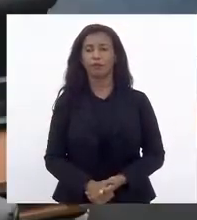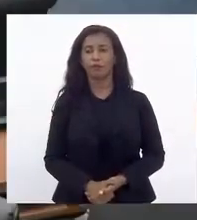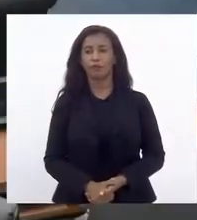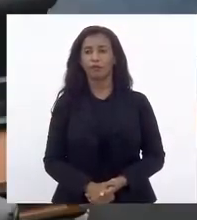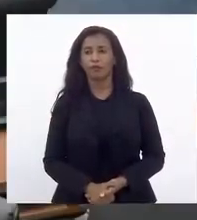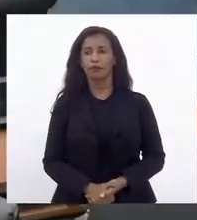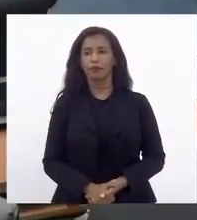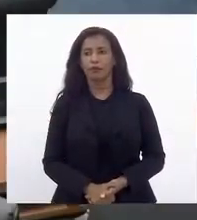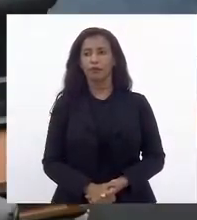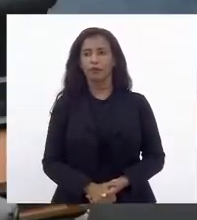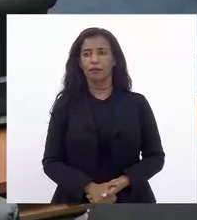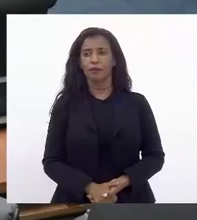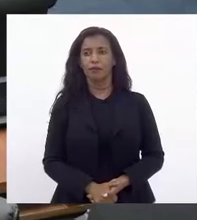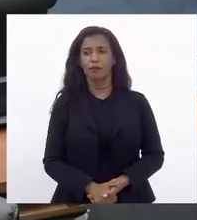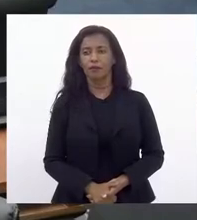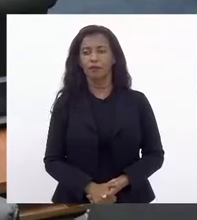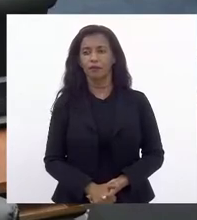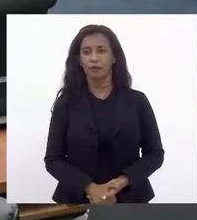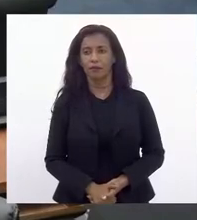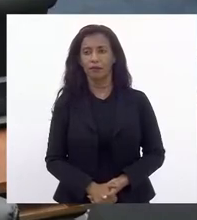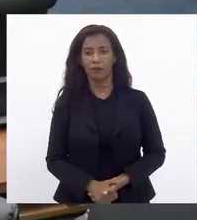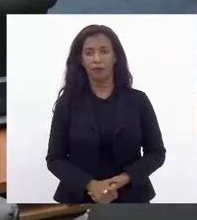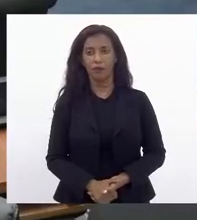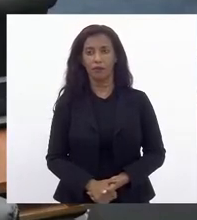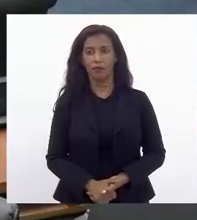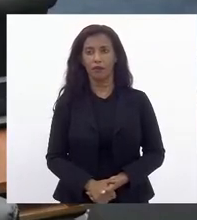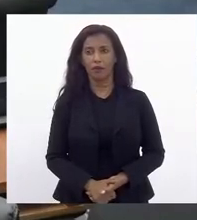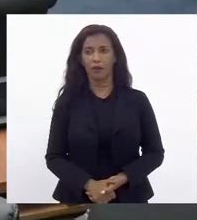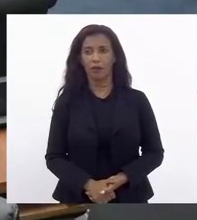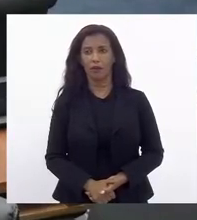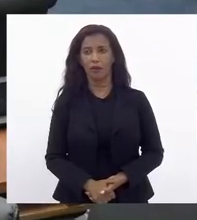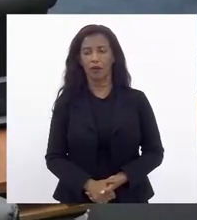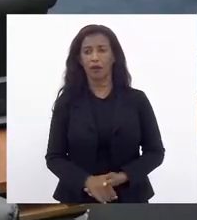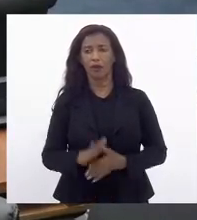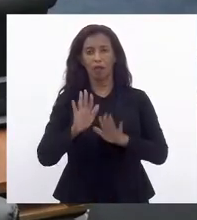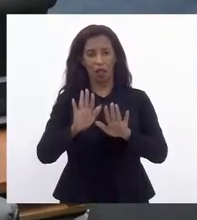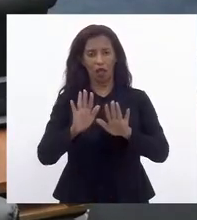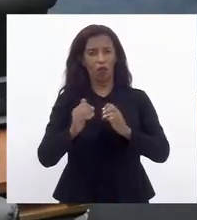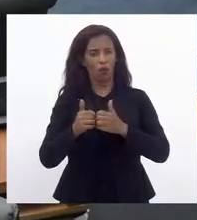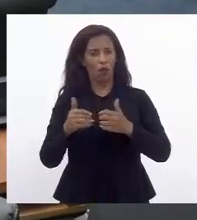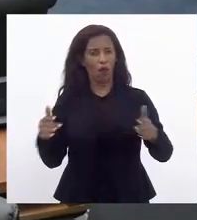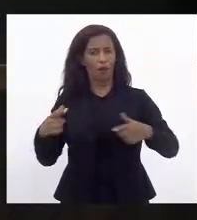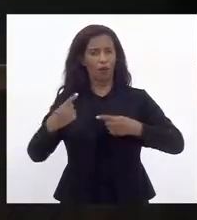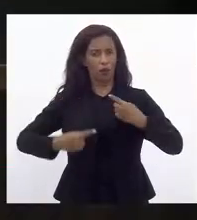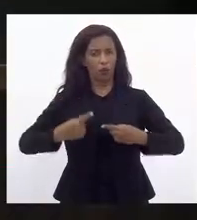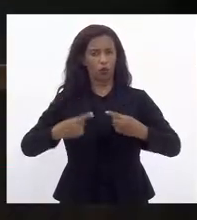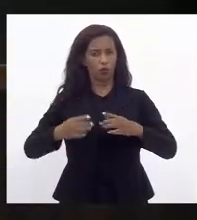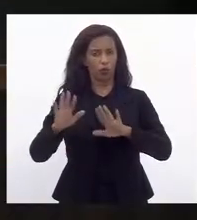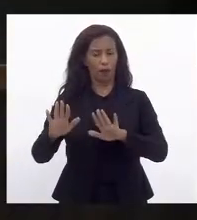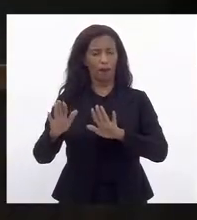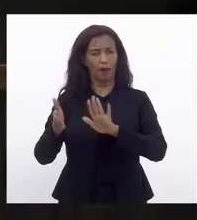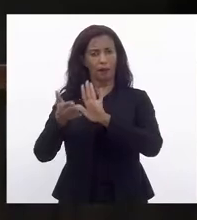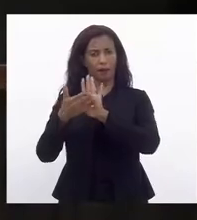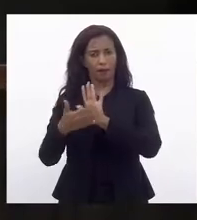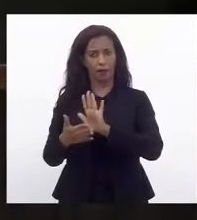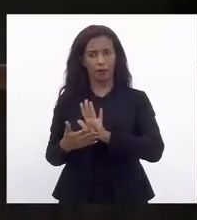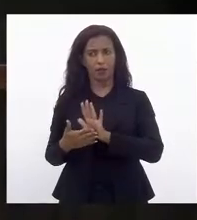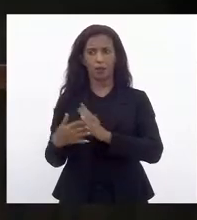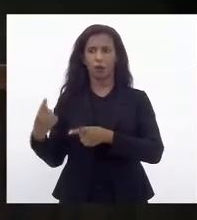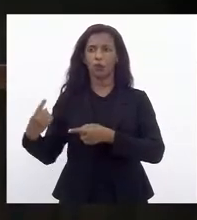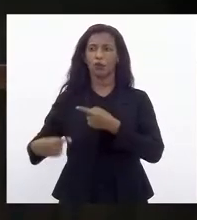Pela ordem, senhor presidente. Nós estamos discutindo um projeto. Eu vou abrir como discussão. Porque encerrado os pareceres, em